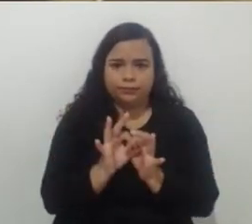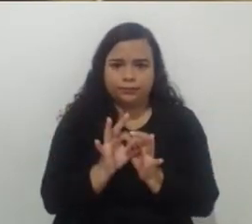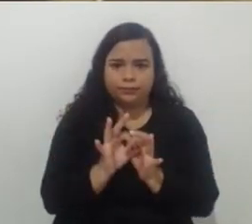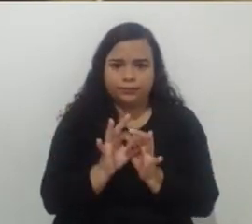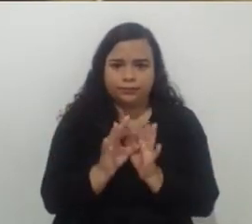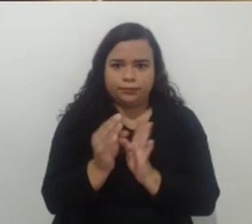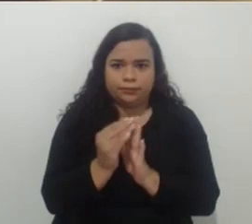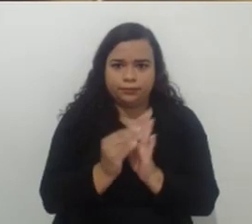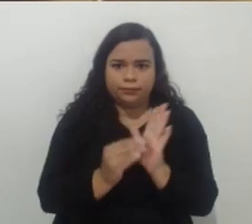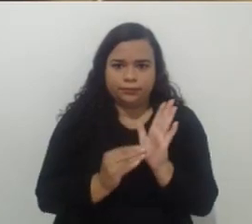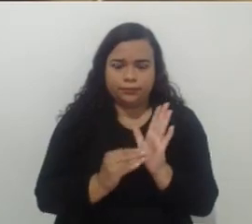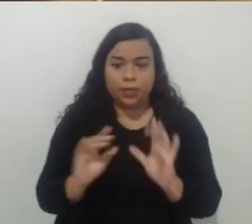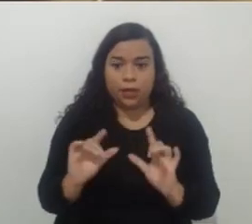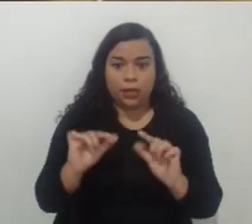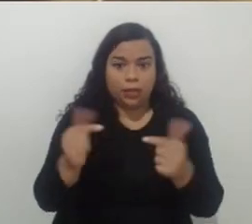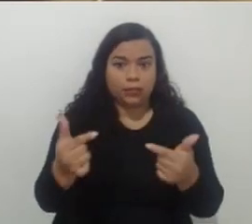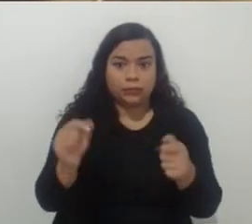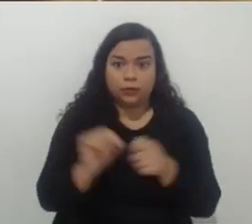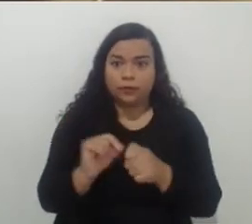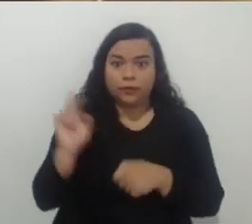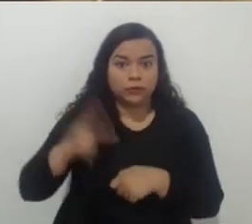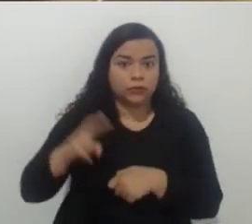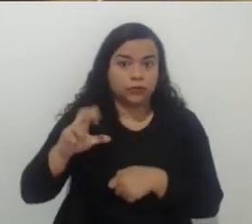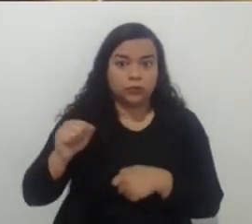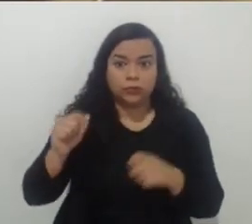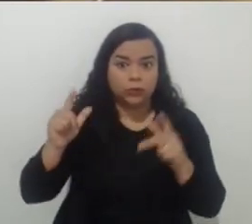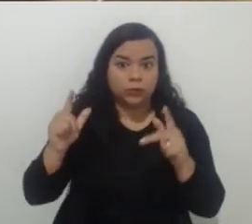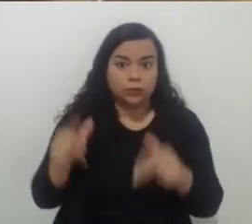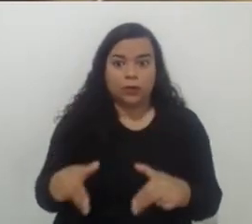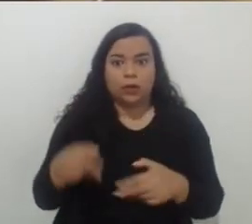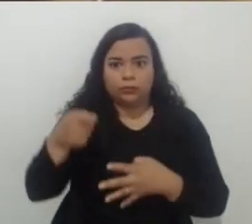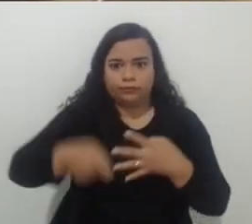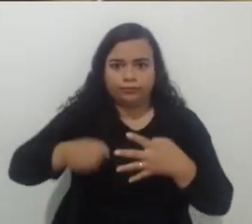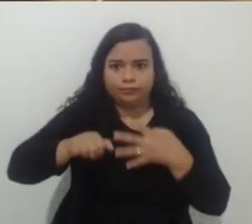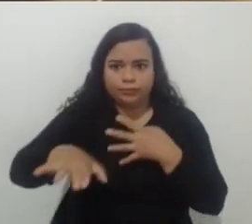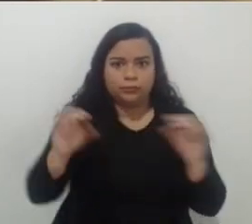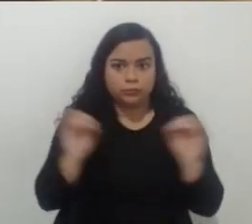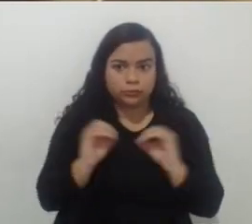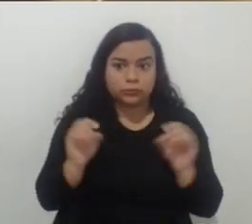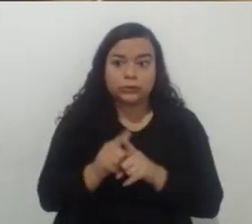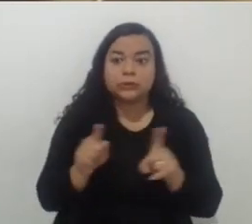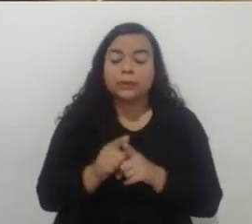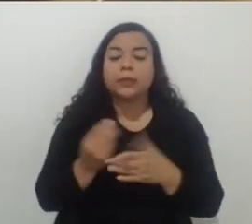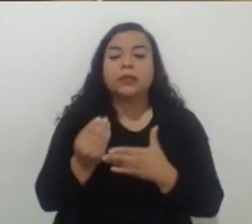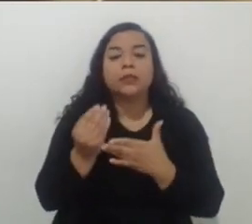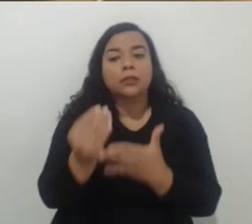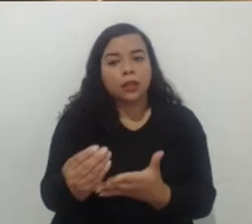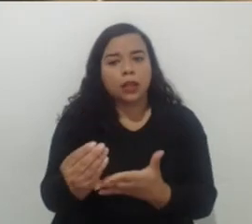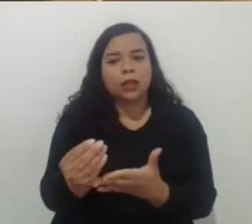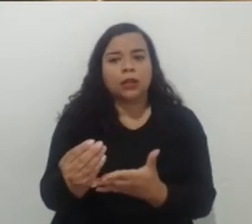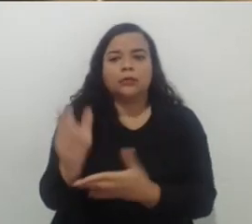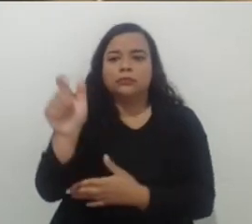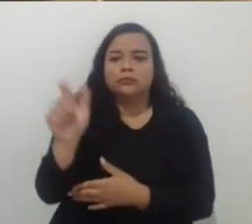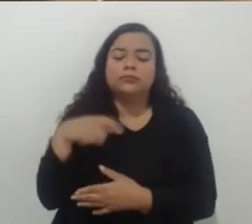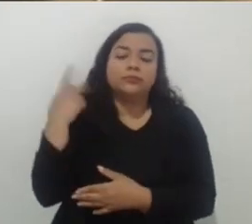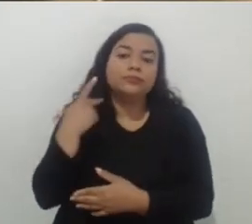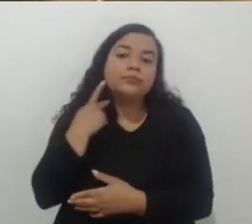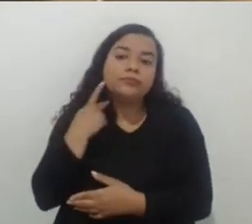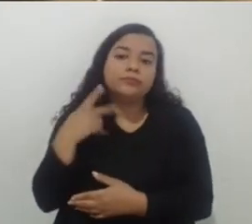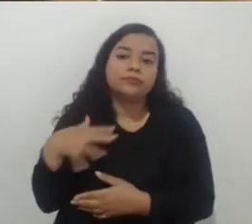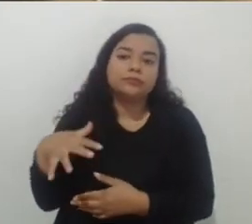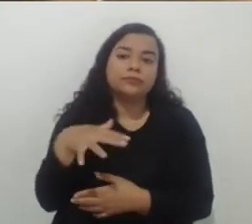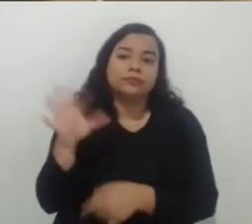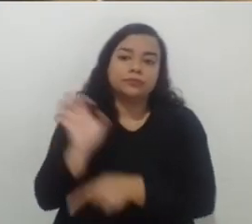esfera administrativa ou jurisdicional e a contínuo dá conhecimento ao então Procurador-Geral do Estado do Rio Grande do Norte, doutor